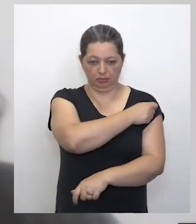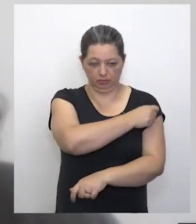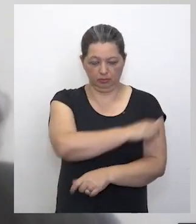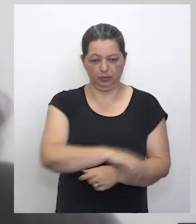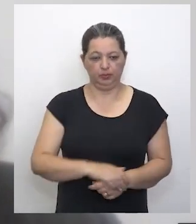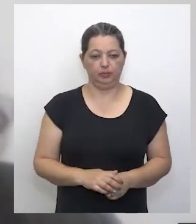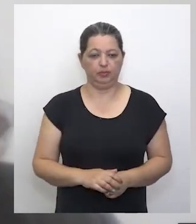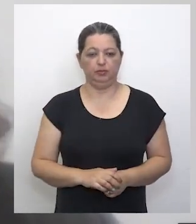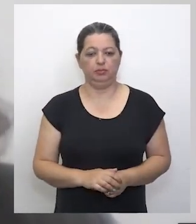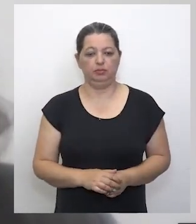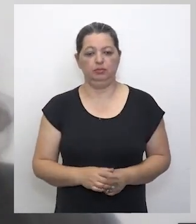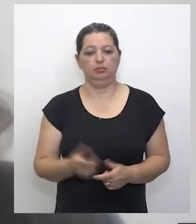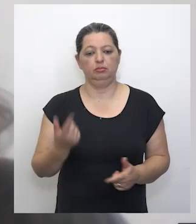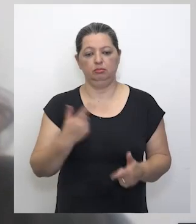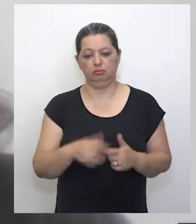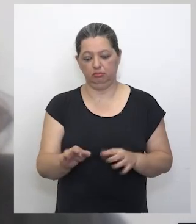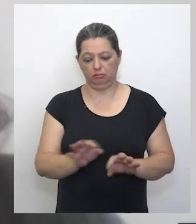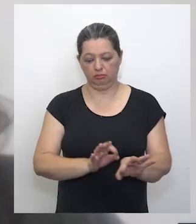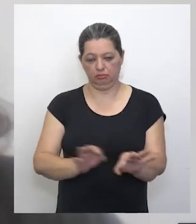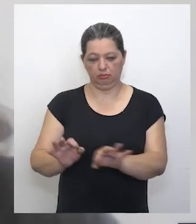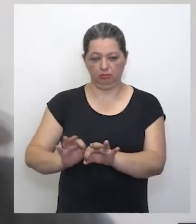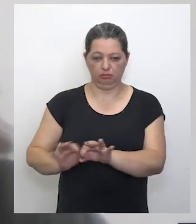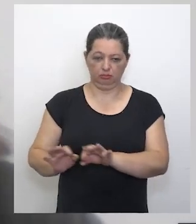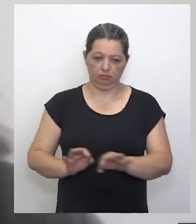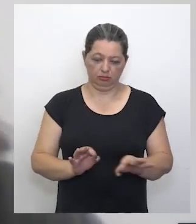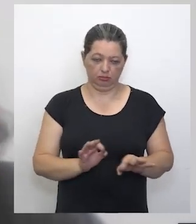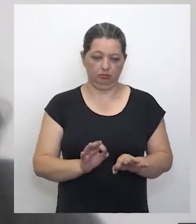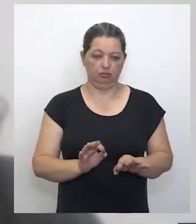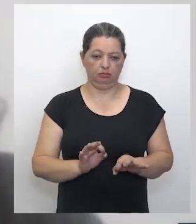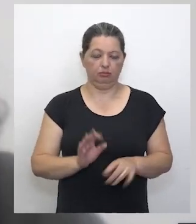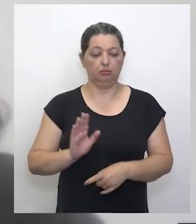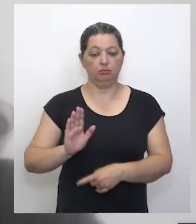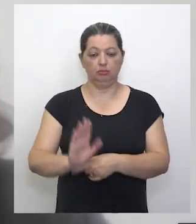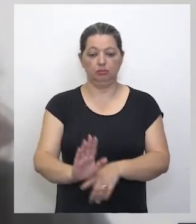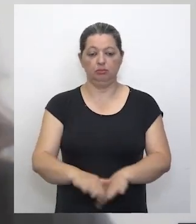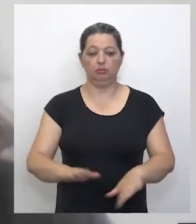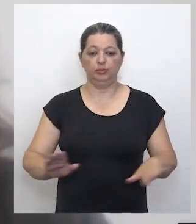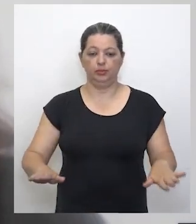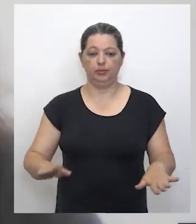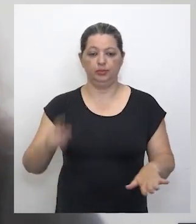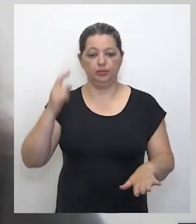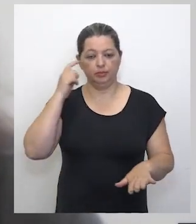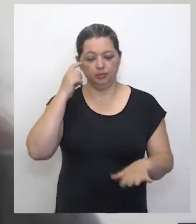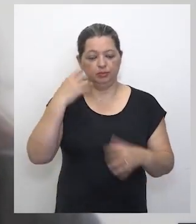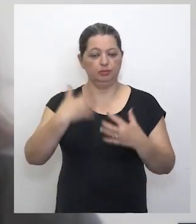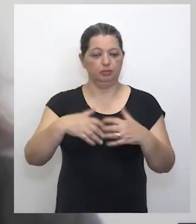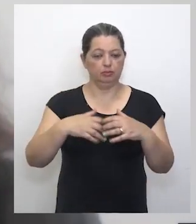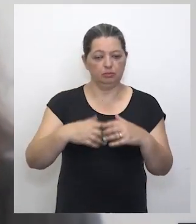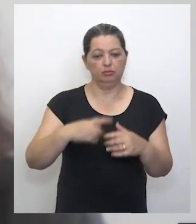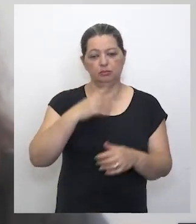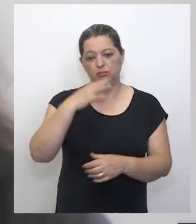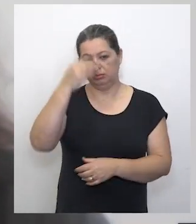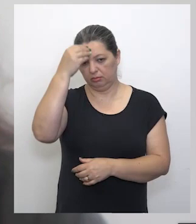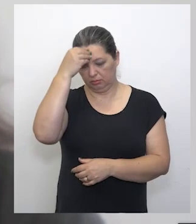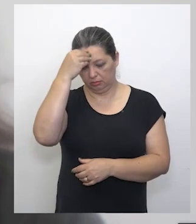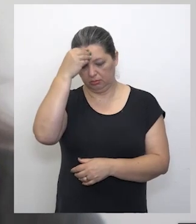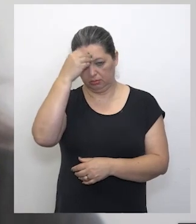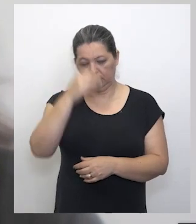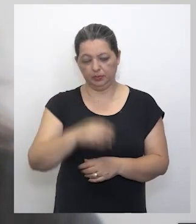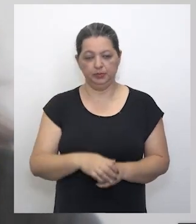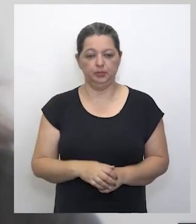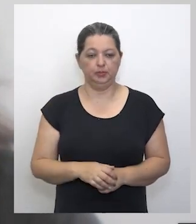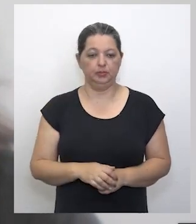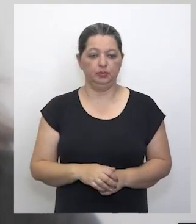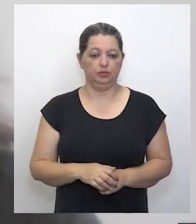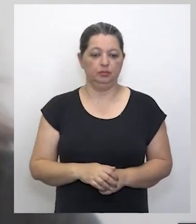problematização bem planejada pode ajudar crianças a ativar os seus conhecimentos prévios e